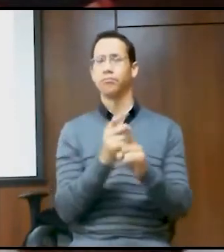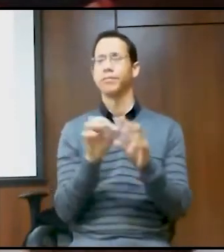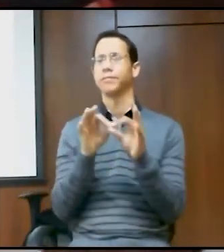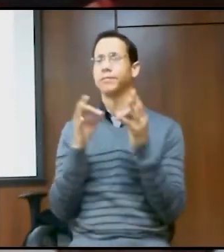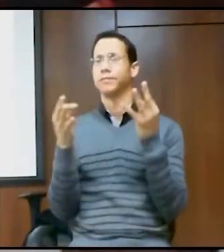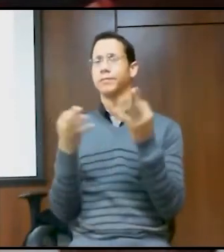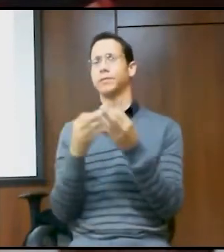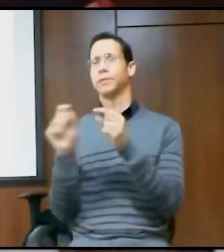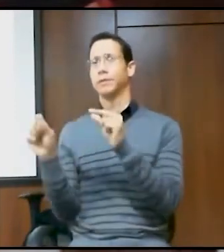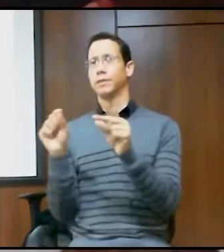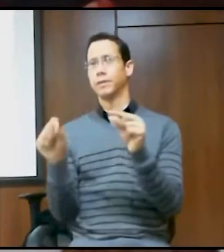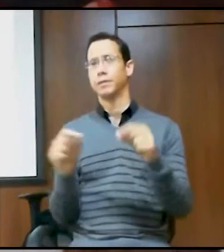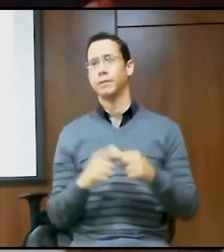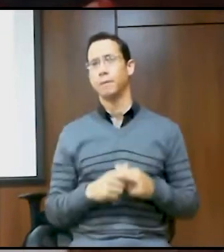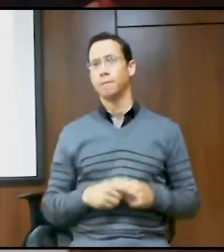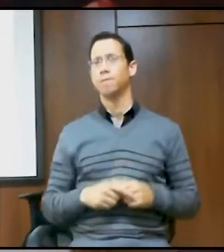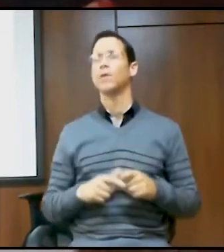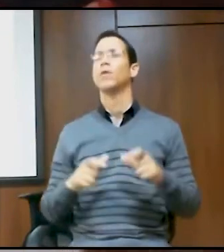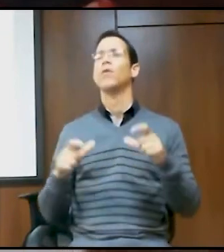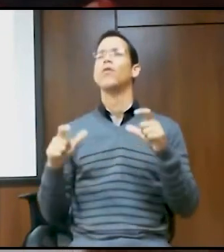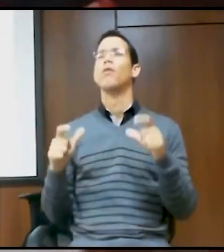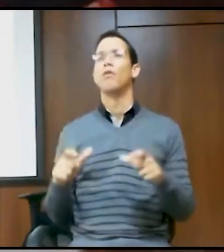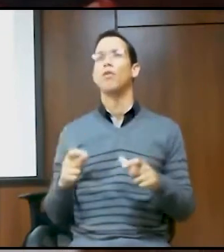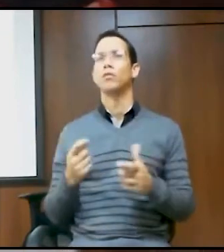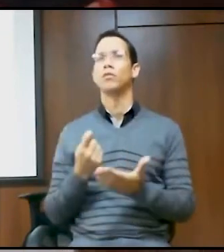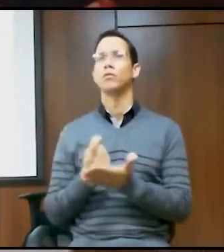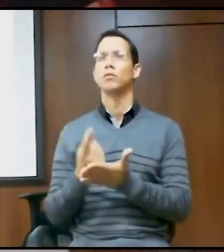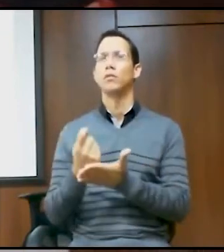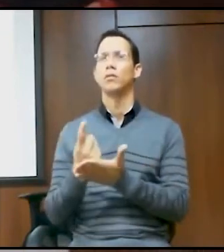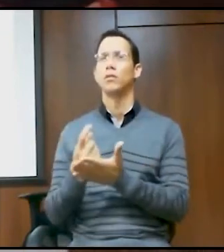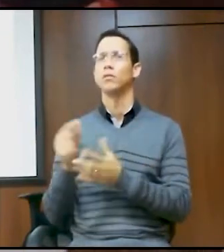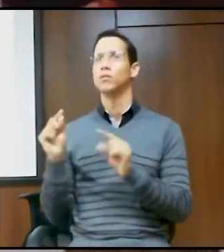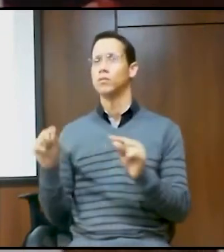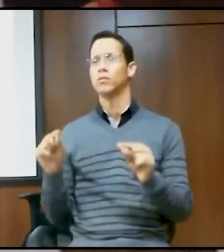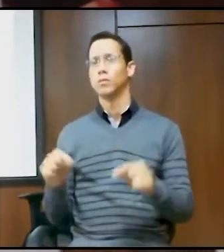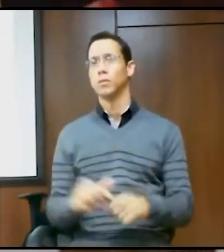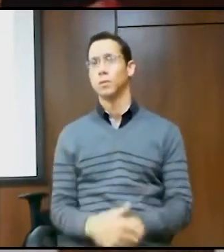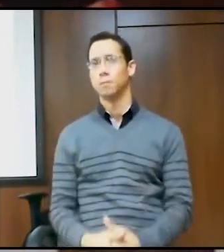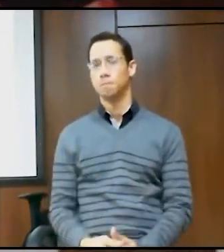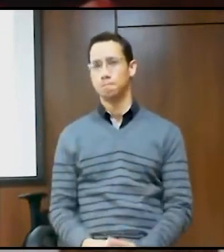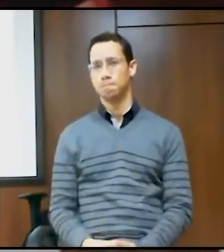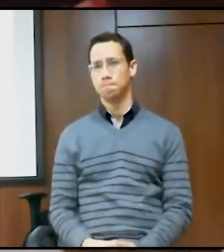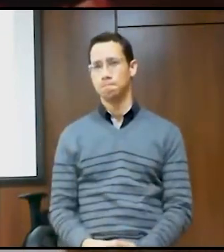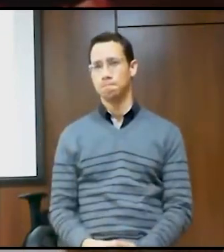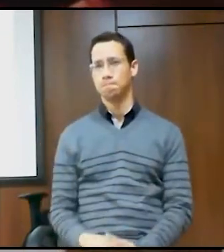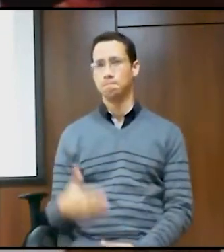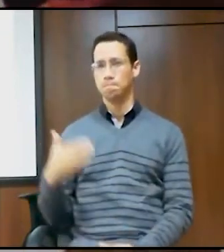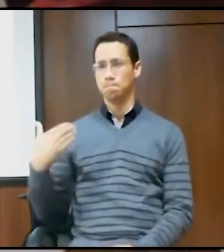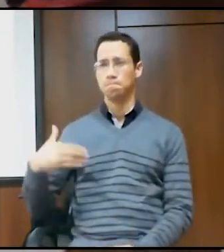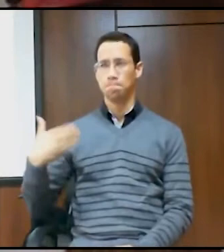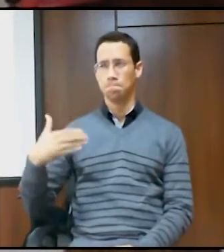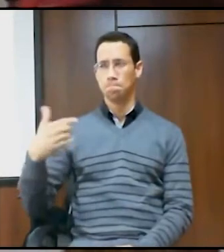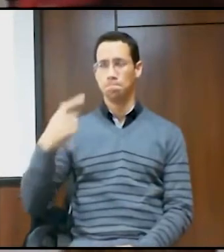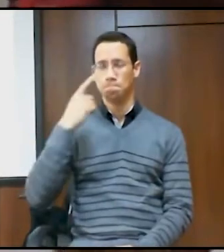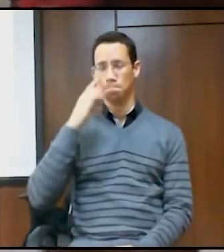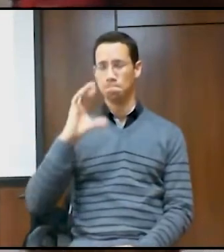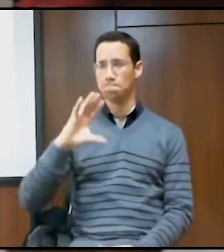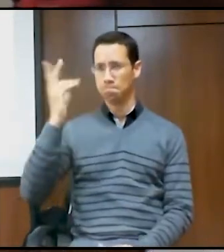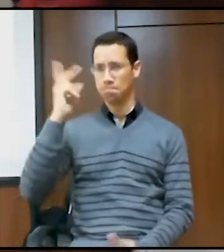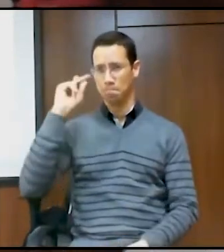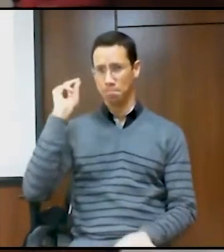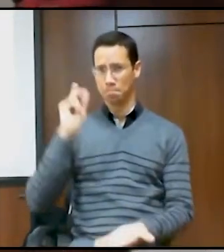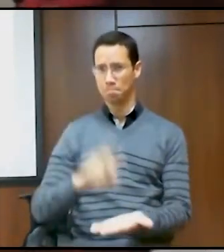famílias, aonde elas estão gastando o auxílio aluguel, e a gente vai ver aqui o que acontece na prática,